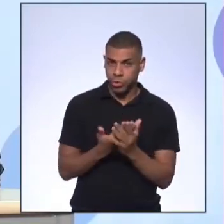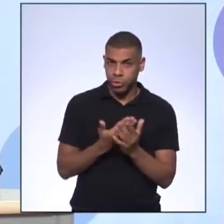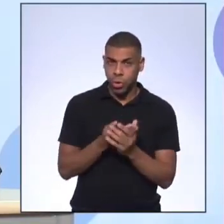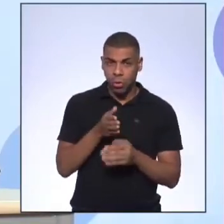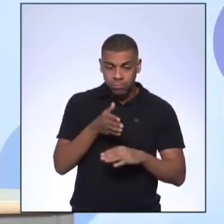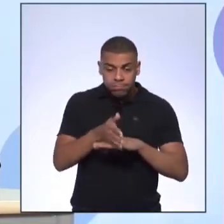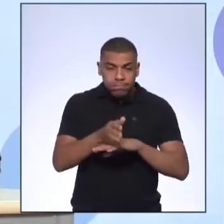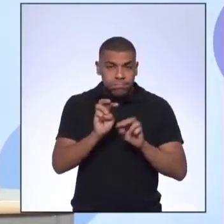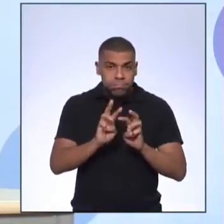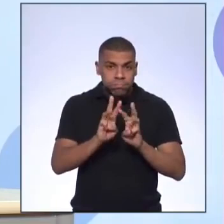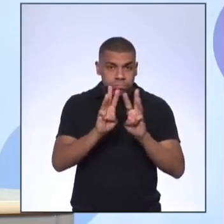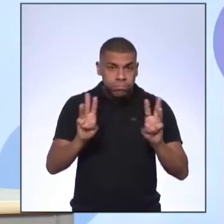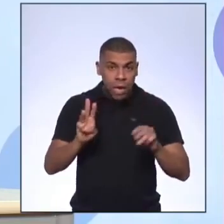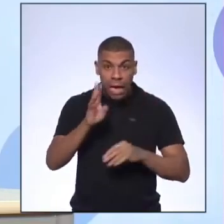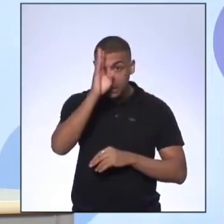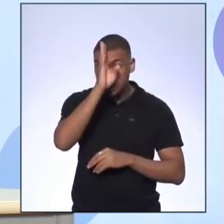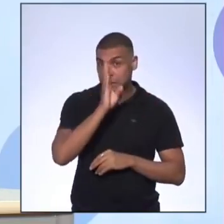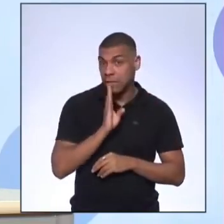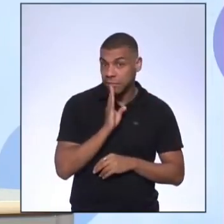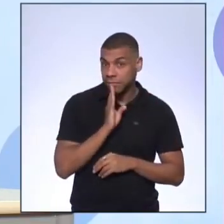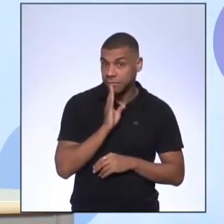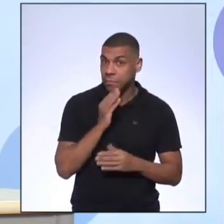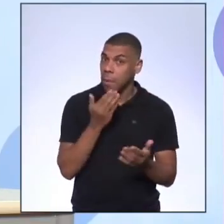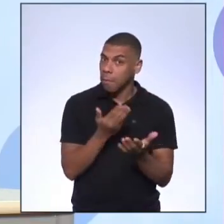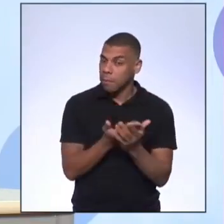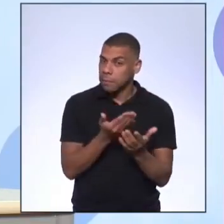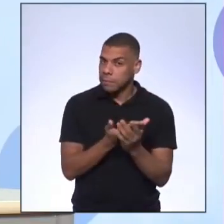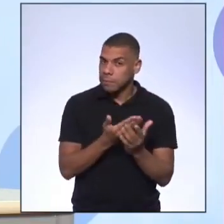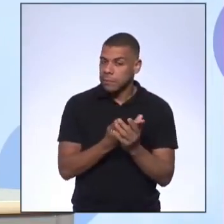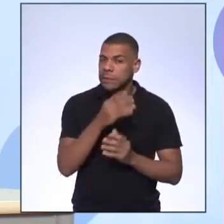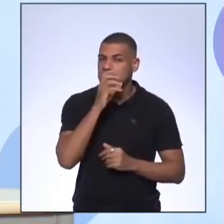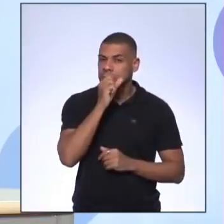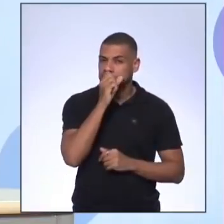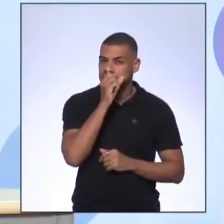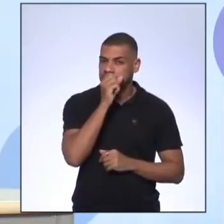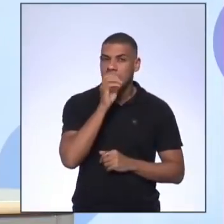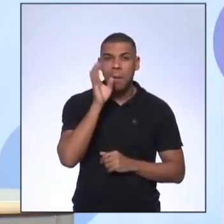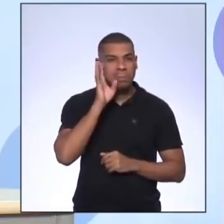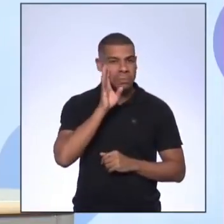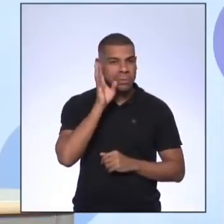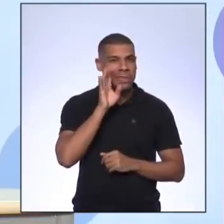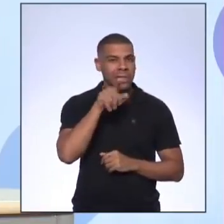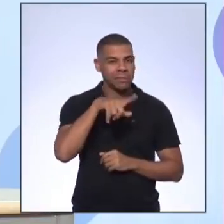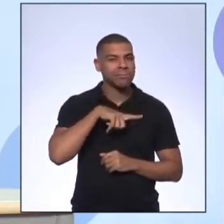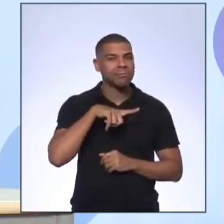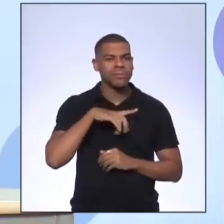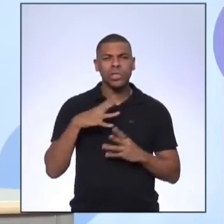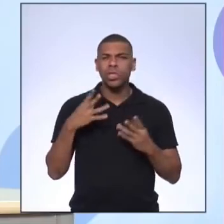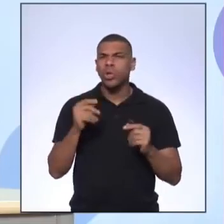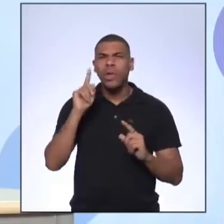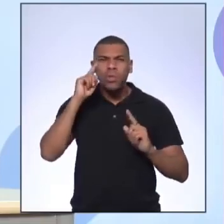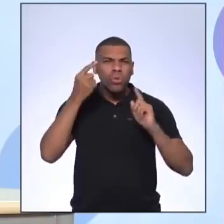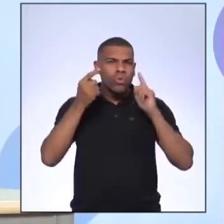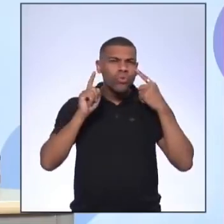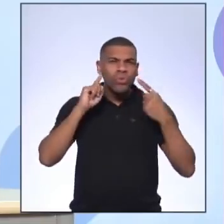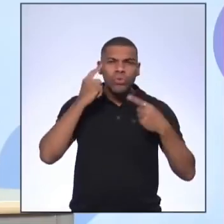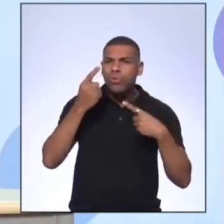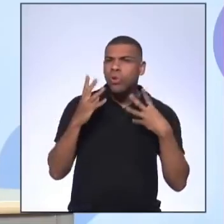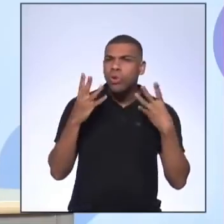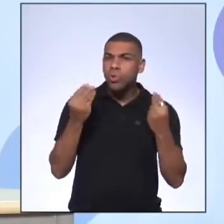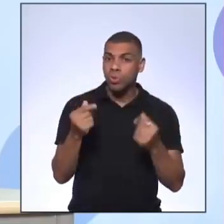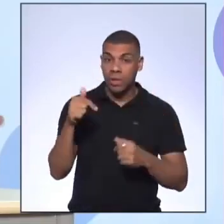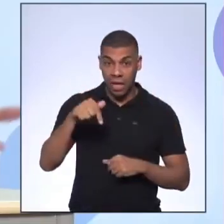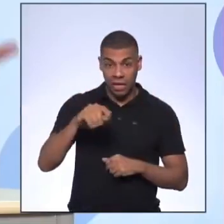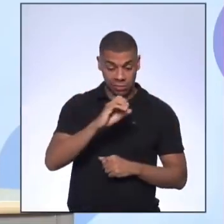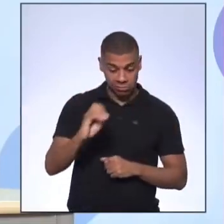e você consegue acessar. Também participe das aulas de sábado, são muito legais as aulas de sábado, e você tira todas as suas dúvidas, as daqui,